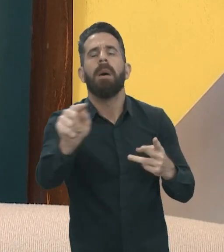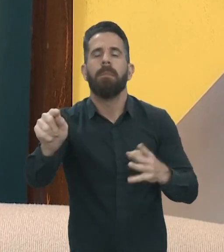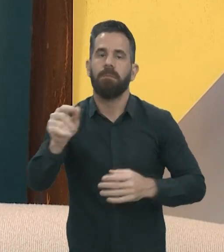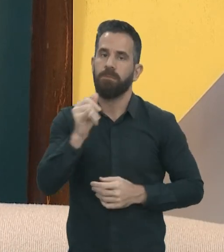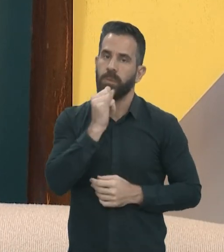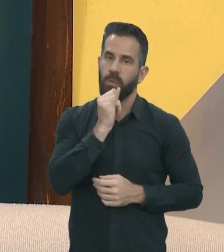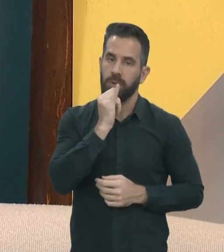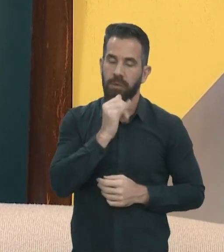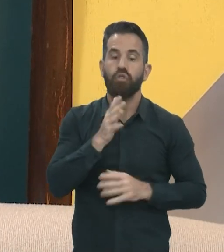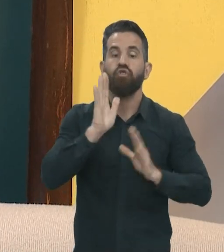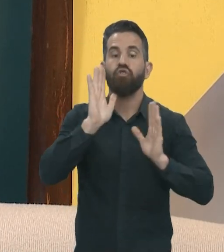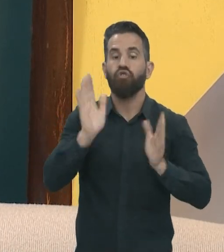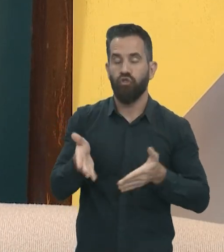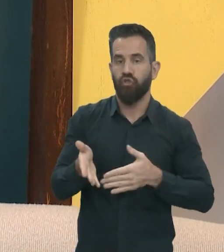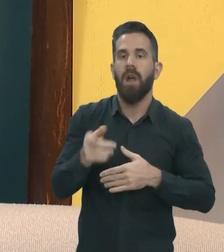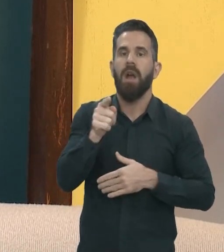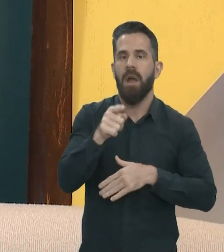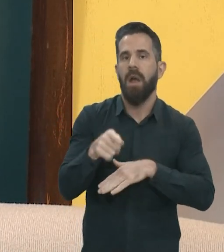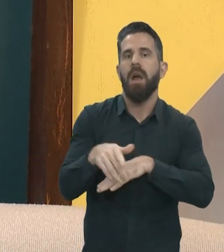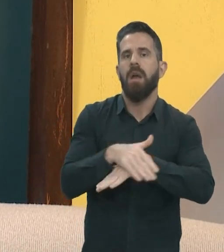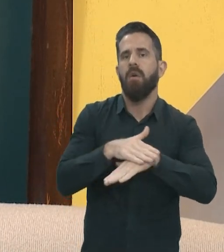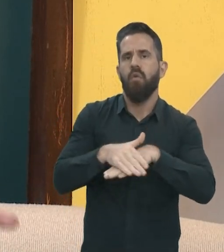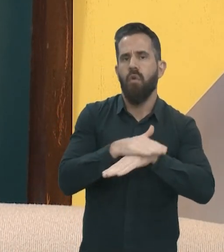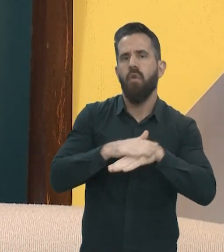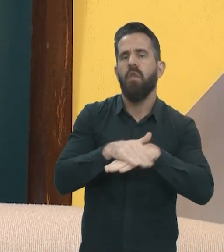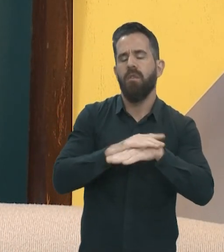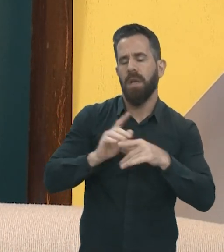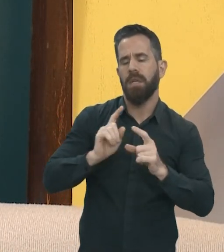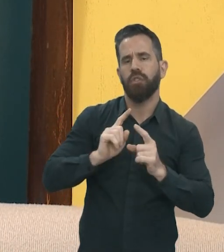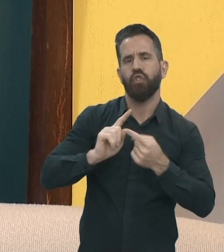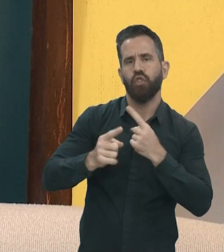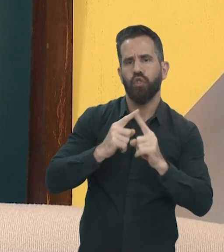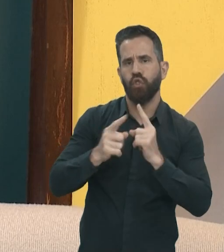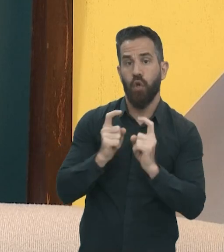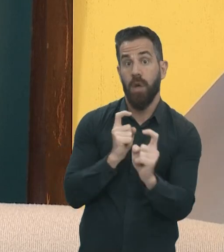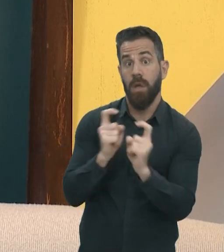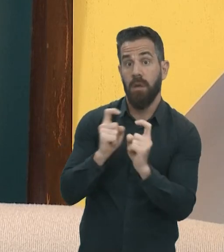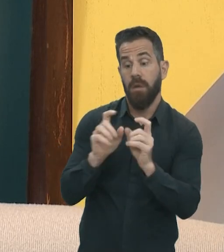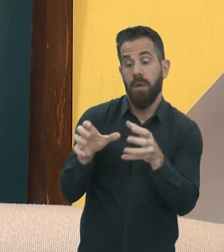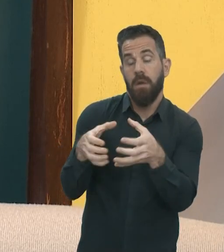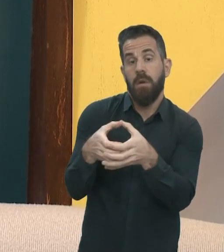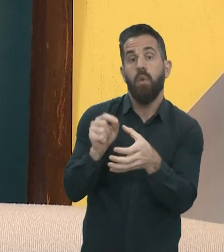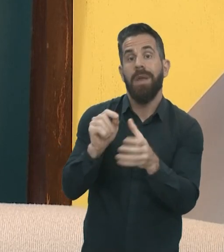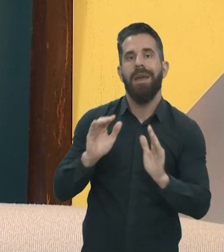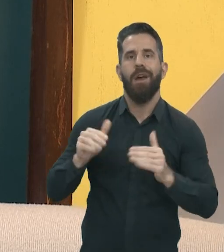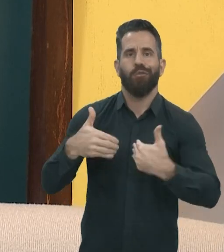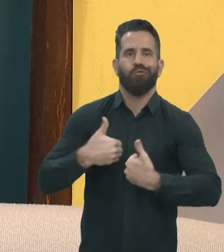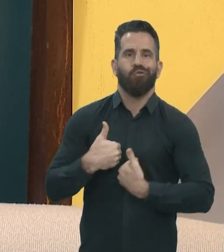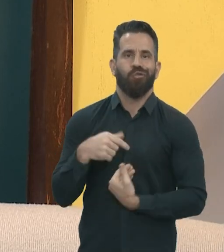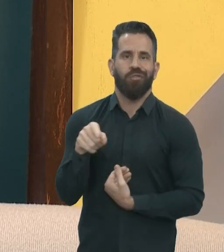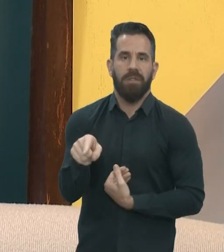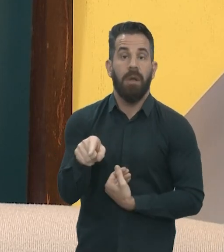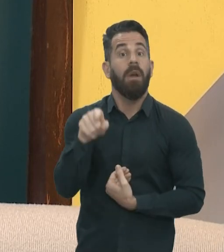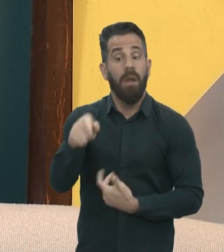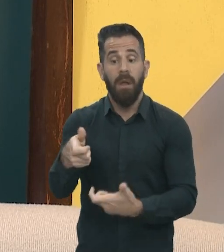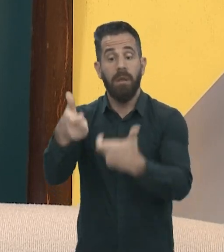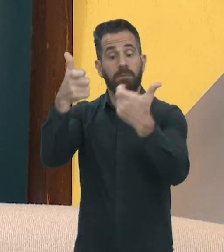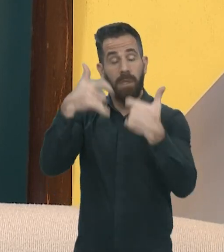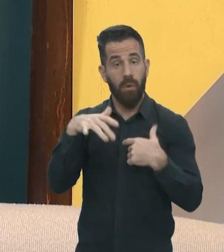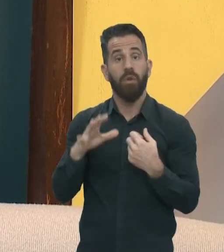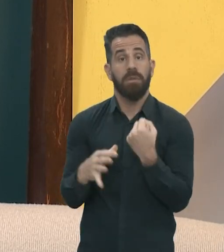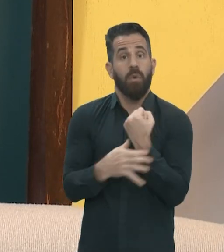tivemos uma reunião com um coletivo autista aqui da universidade. O tema da segurança apareceu, o tema da segurança e da acessibilidade. Então, nós